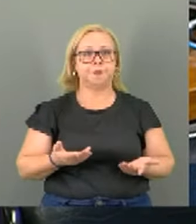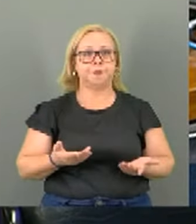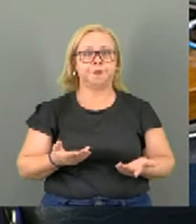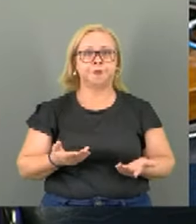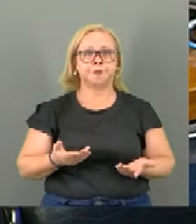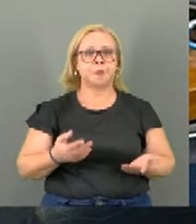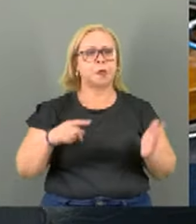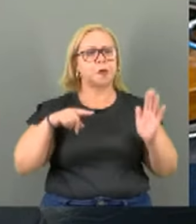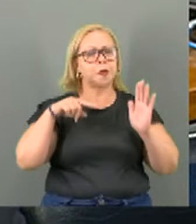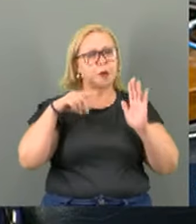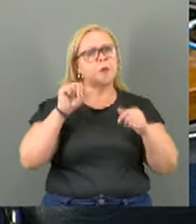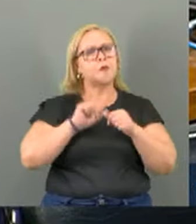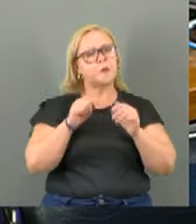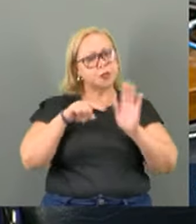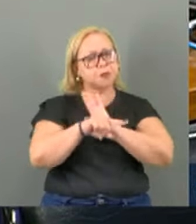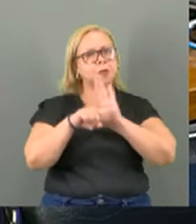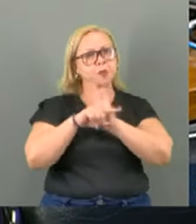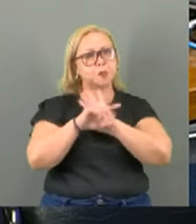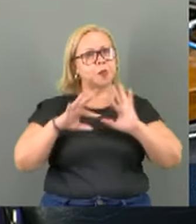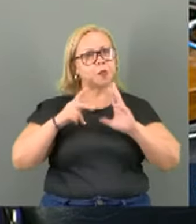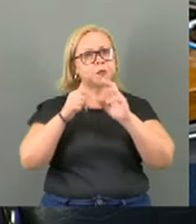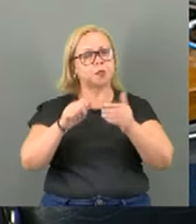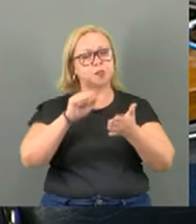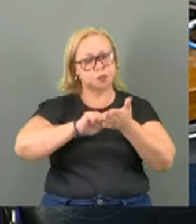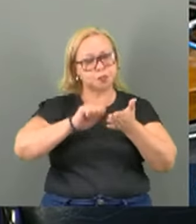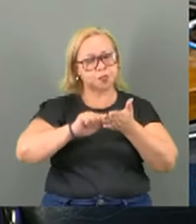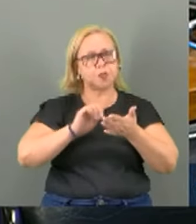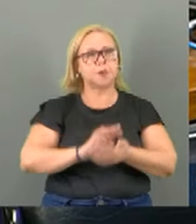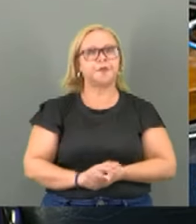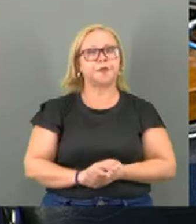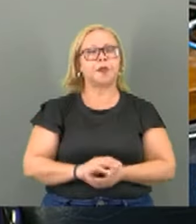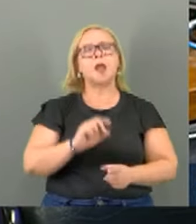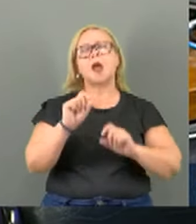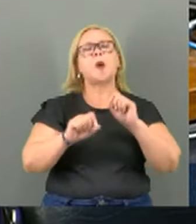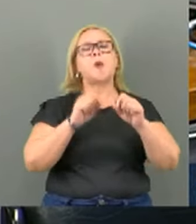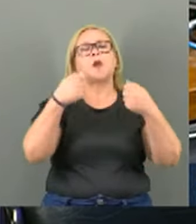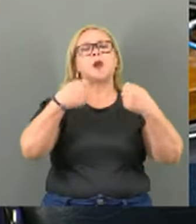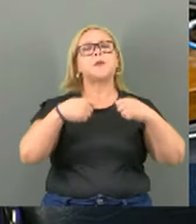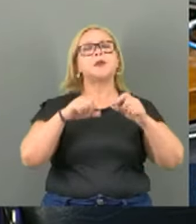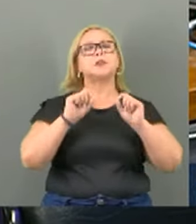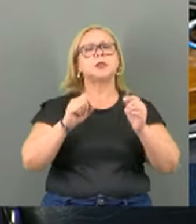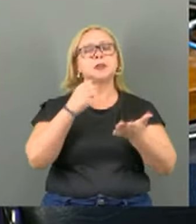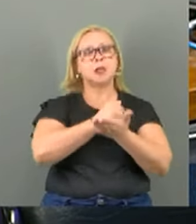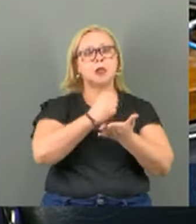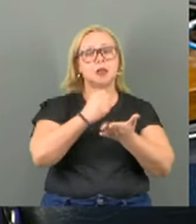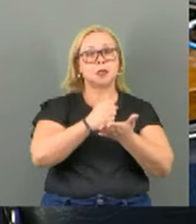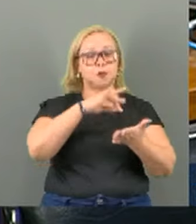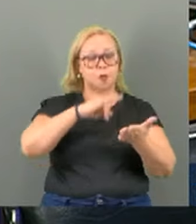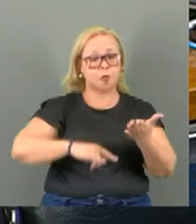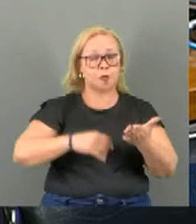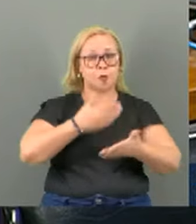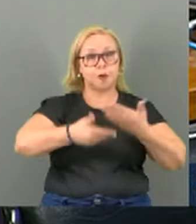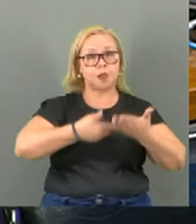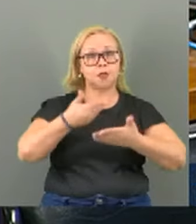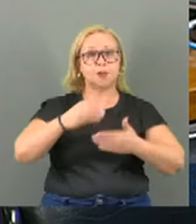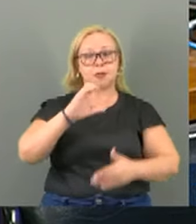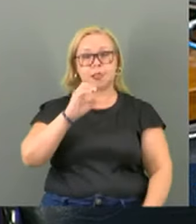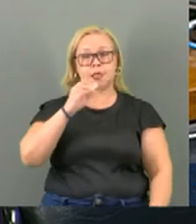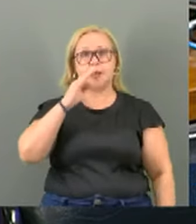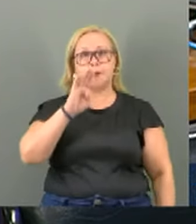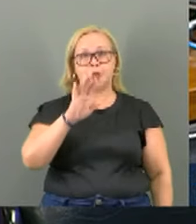puder ir anotando, tá certo? Para a gente até ganhar tempo aqui. Em que consiste esse protocolo de cooperação entre a CBF e a